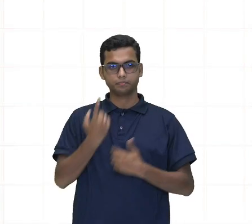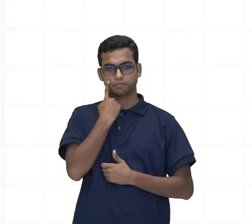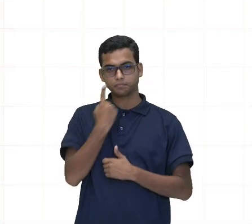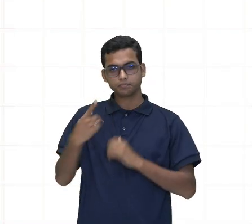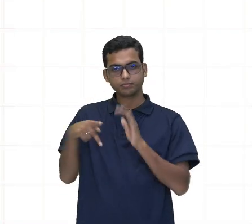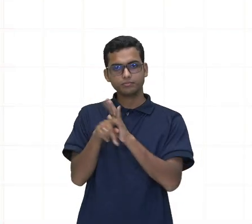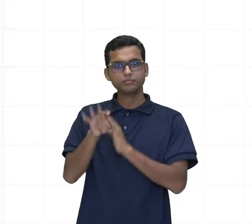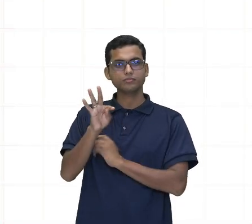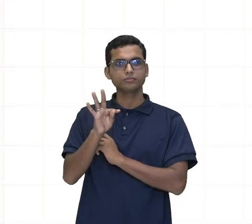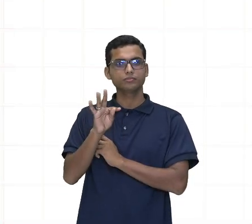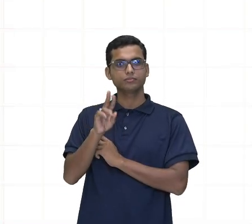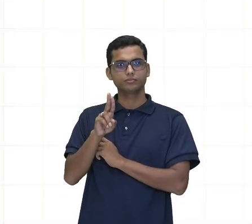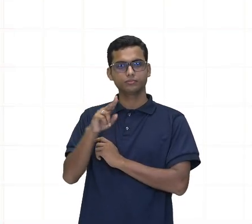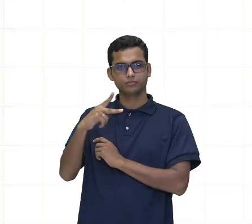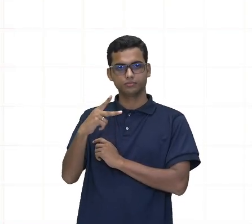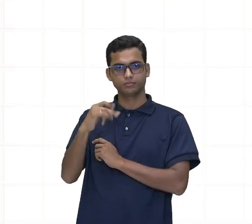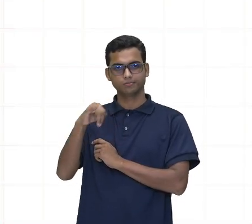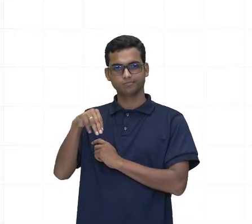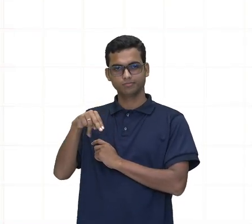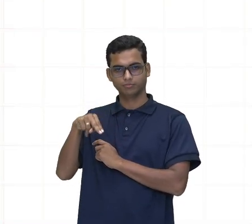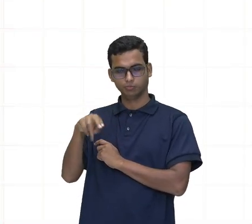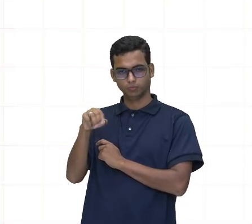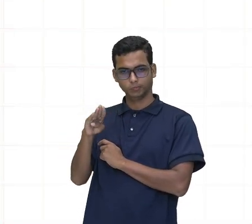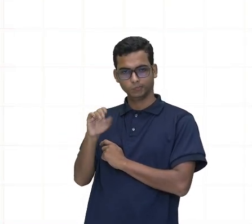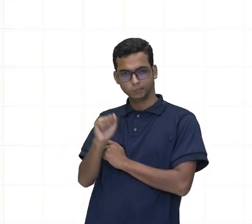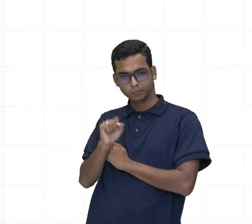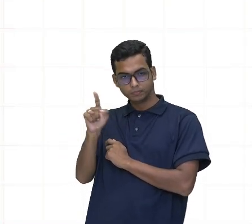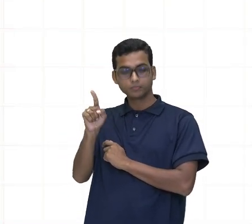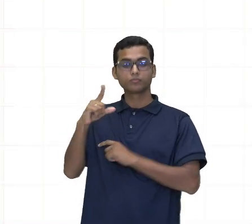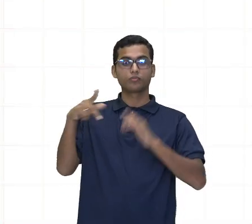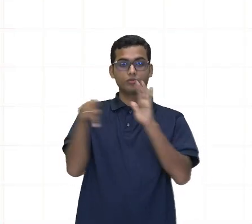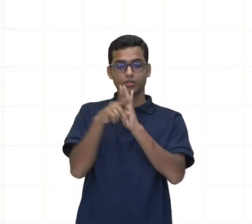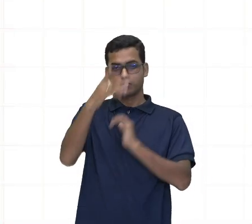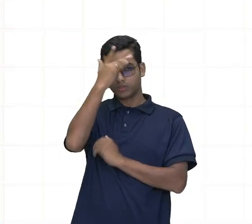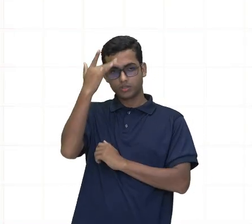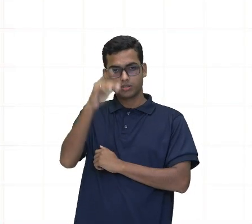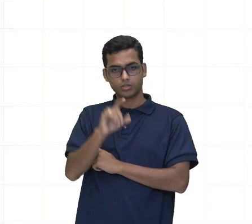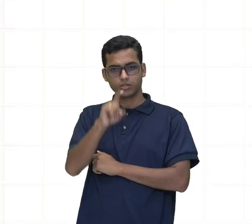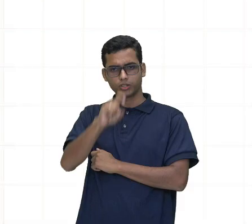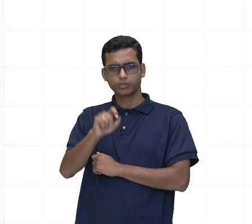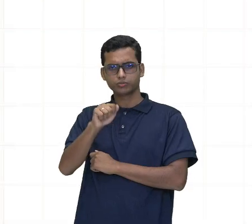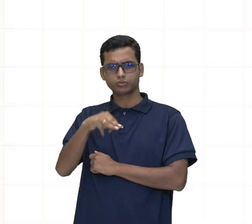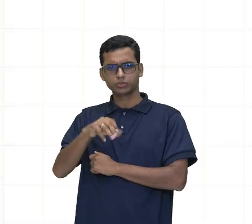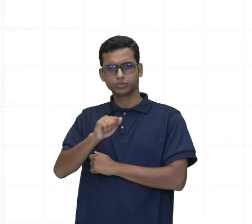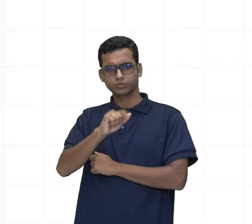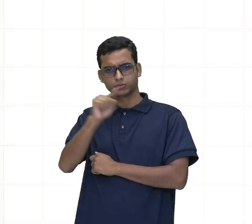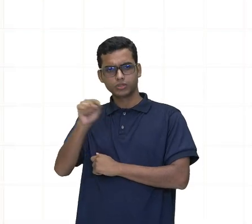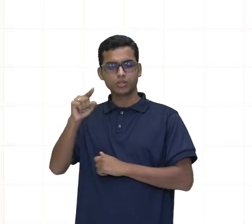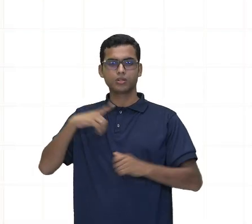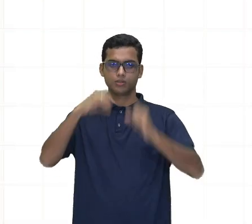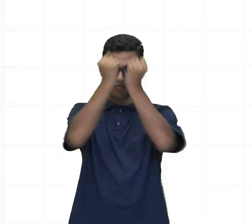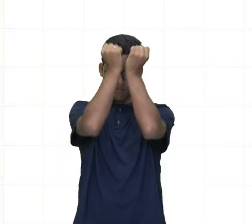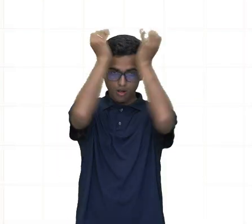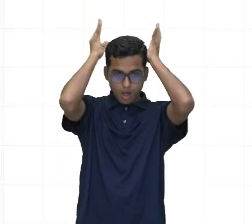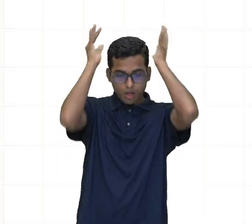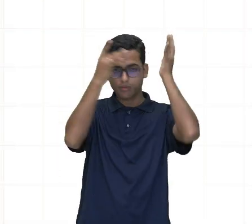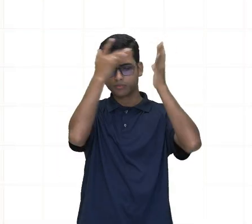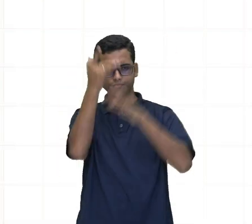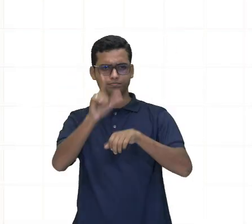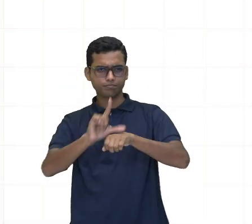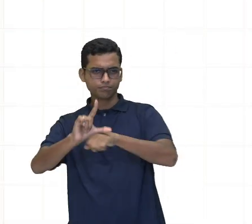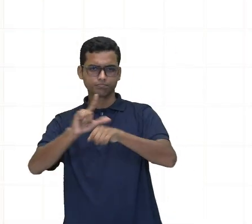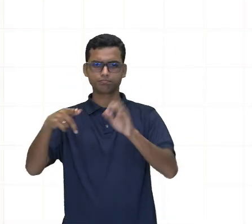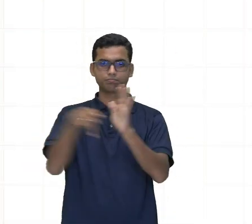seja, aquela pessoa responsável por desenvolver e também por curar doenças ou resolver problemas, né,